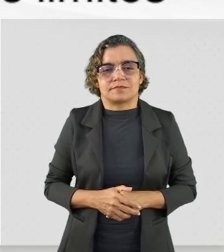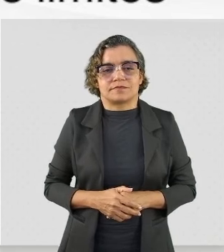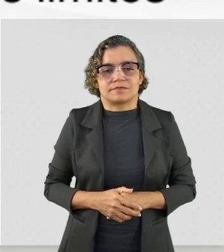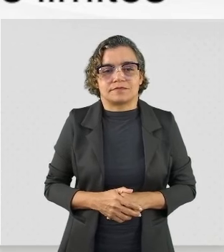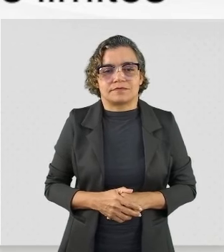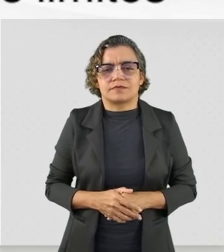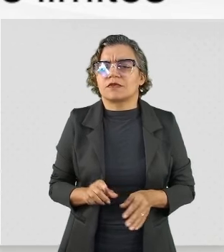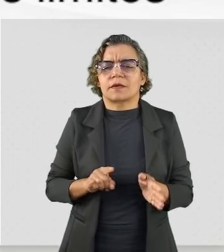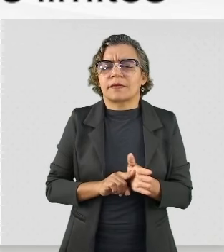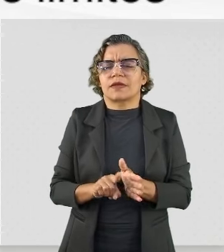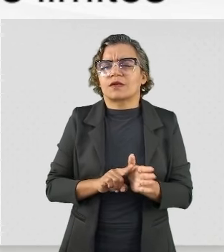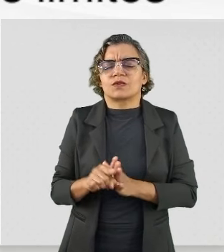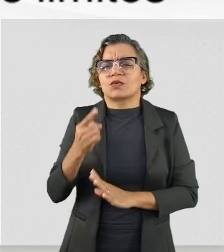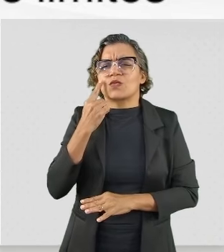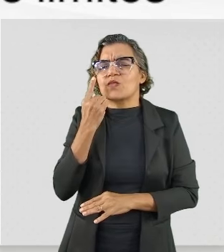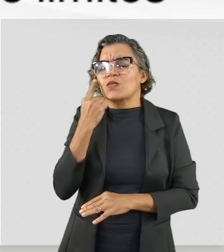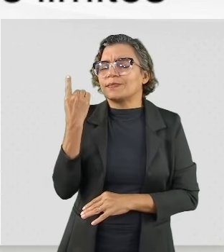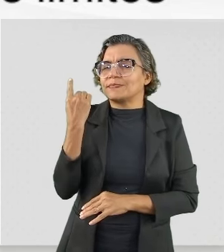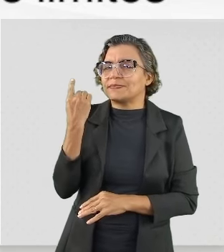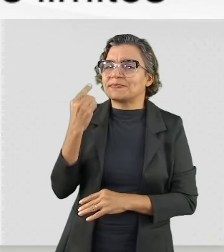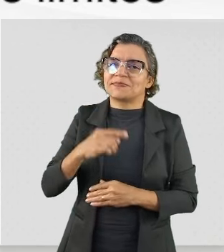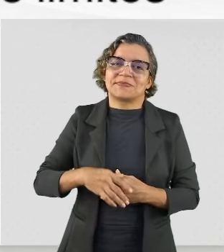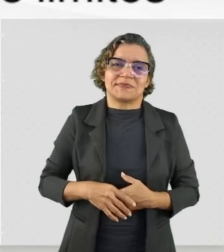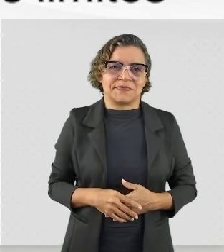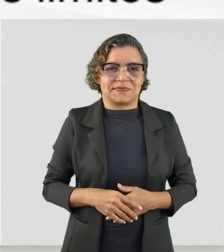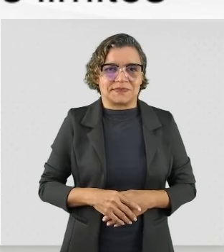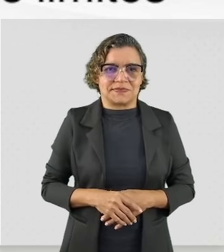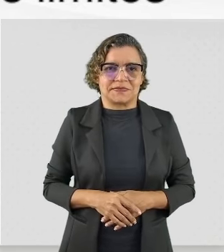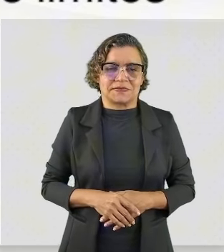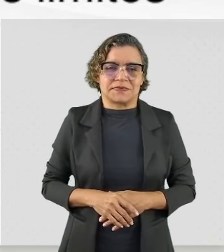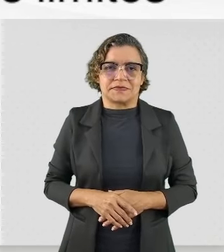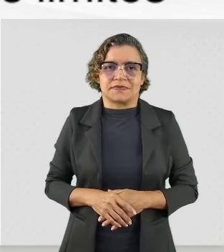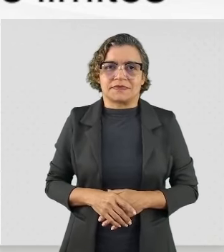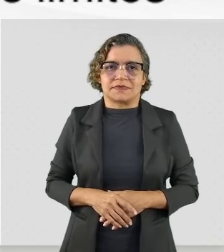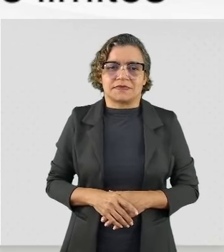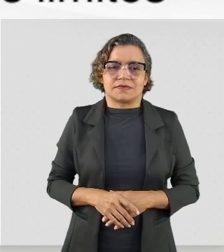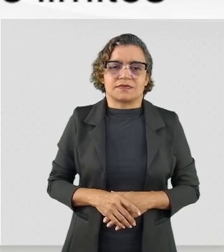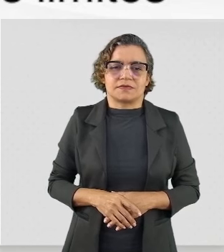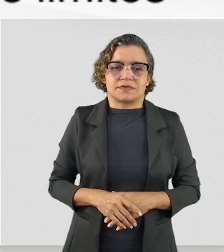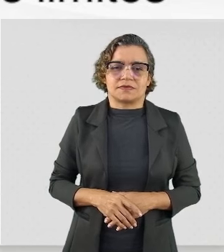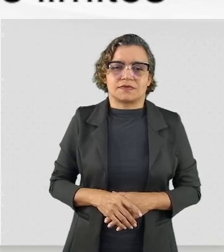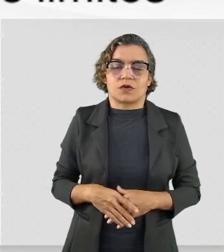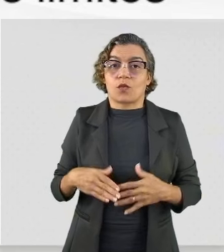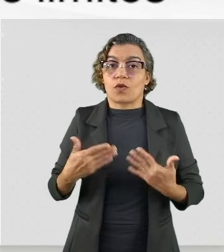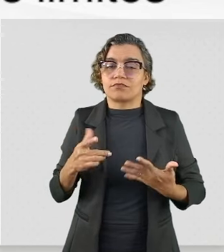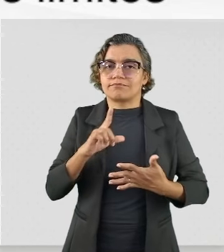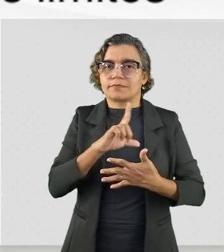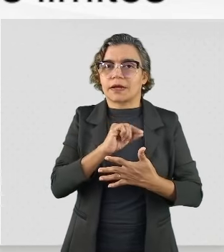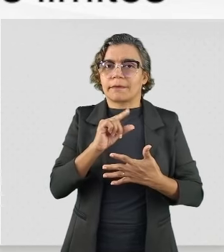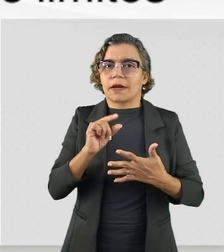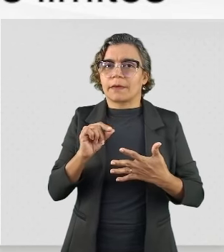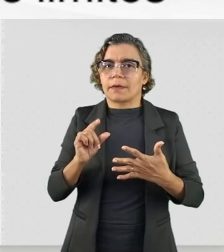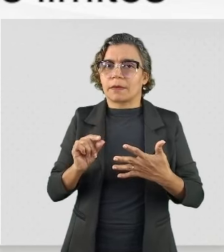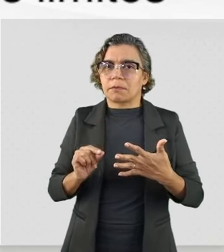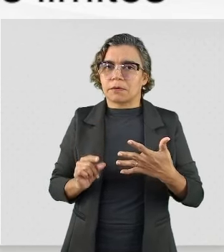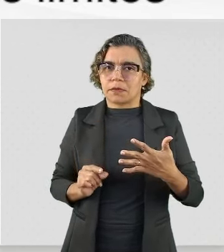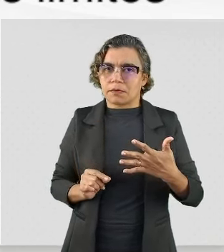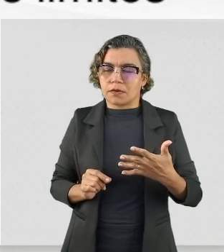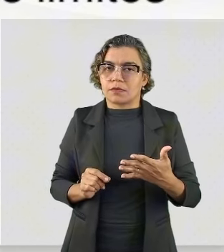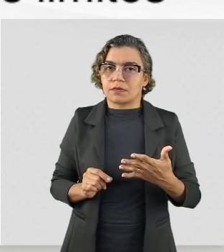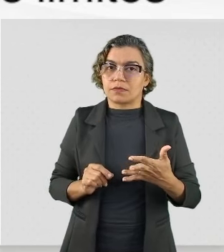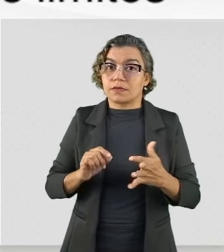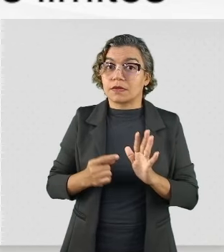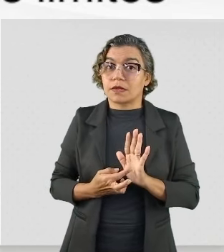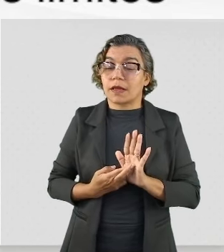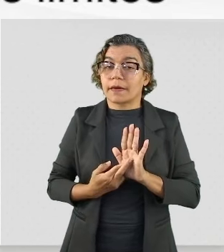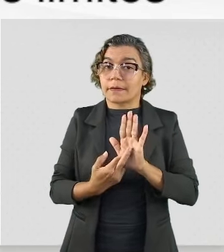Essa questão, ela diz o seguinte: qual das alternativas representa a